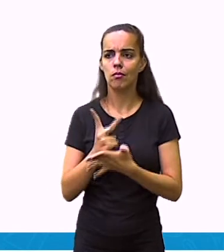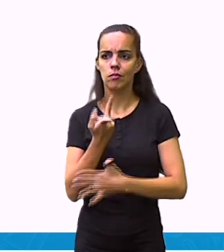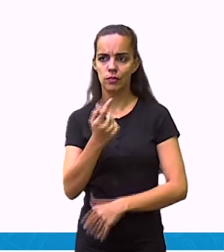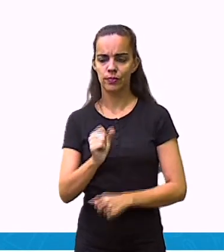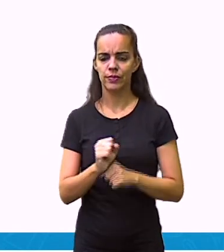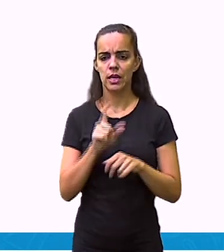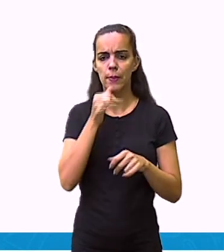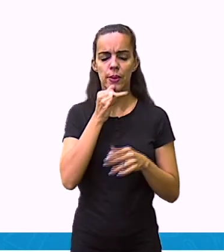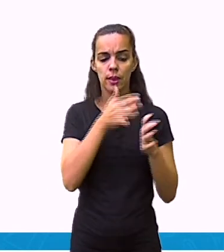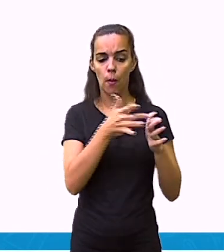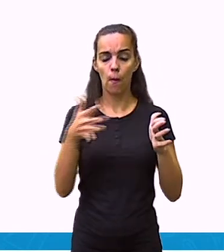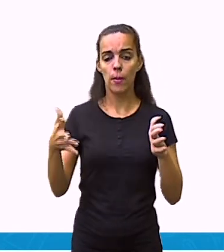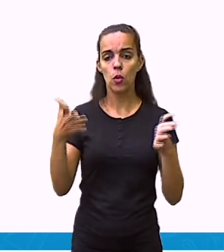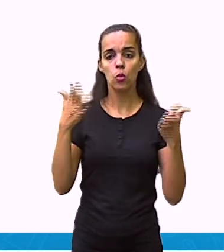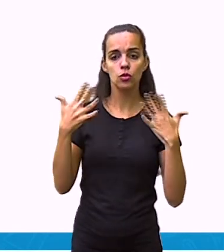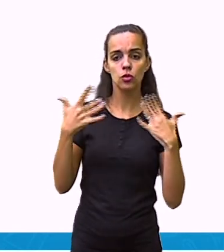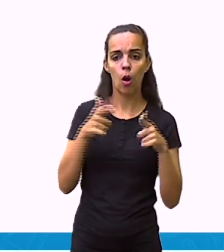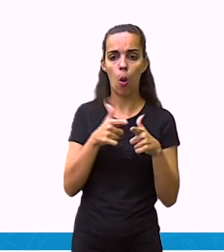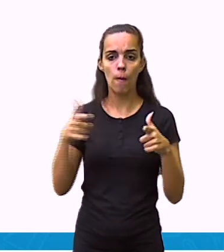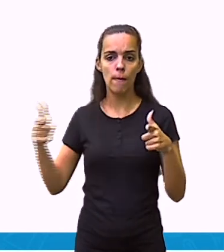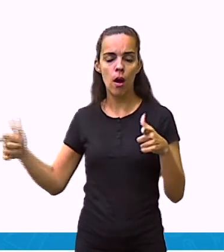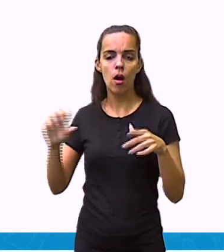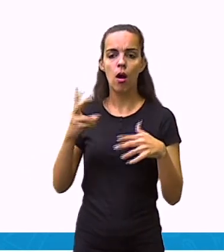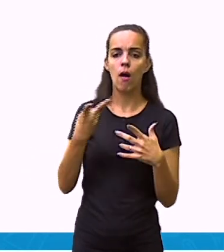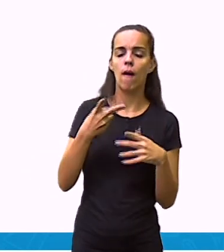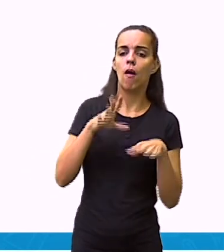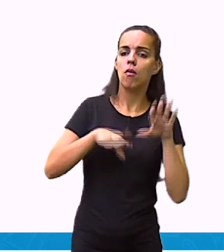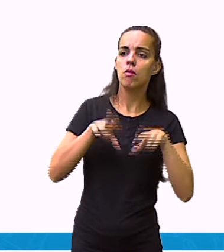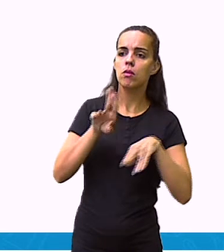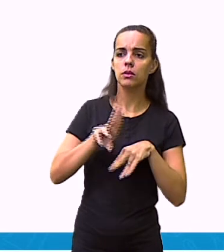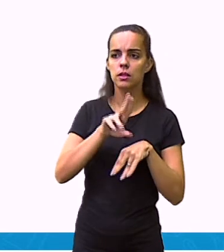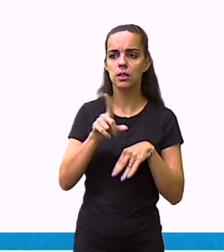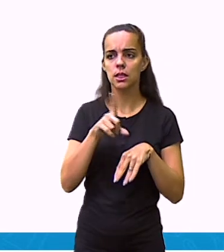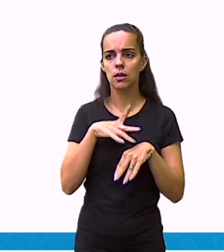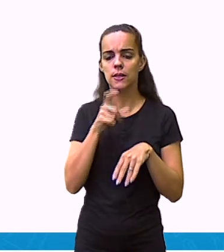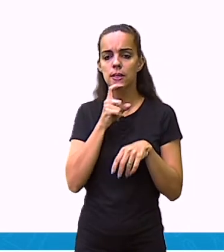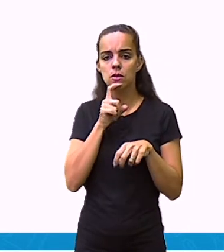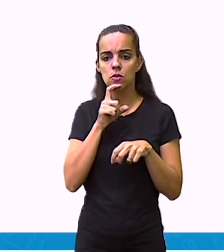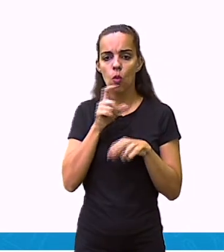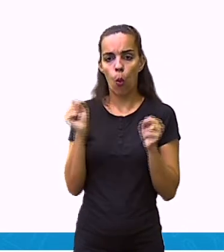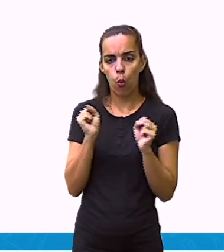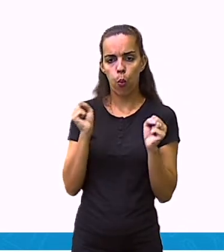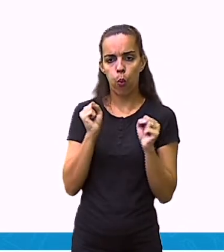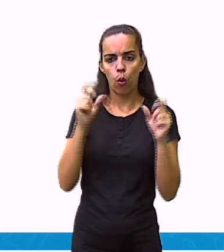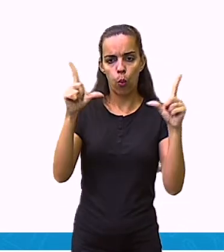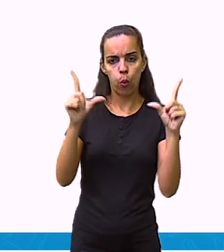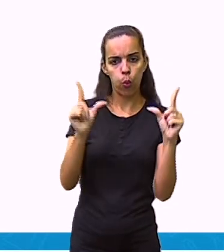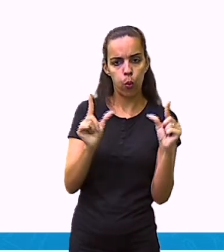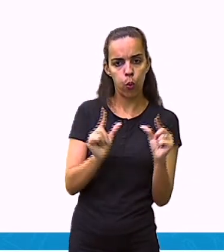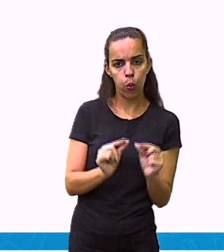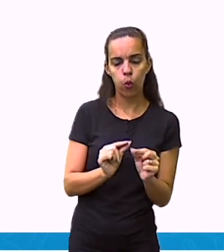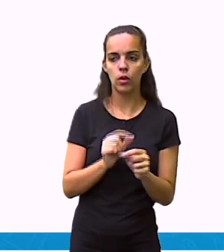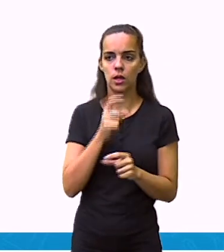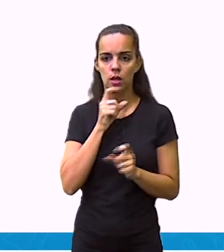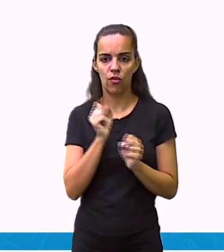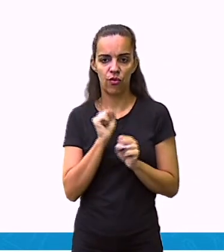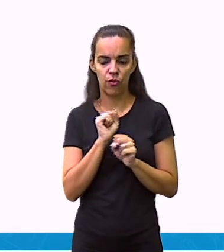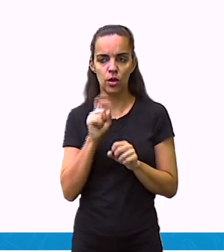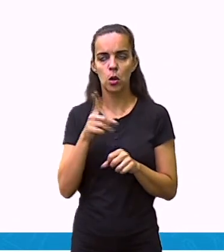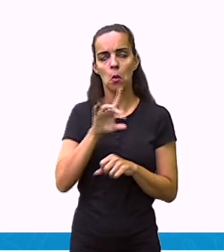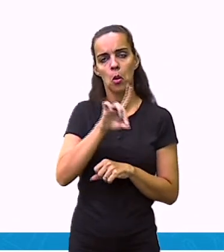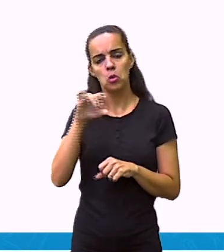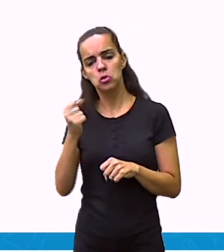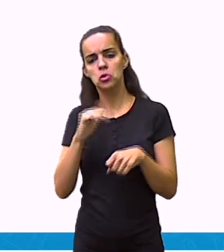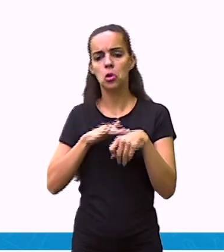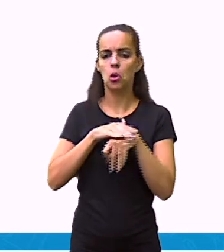de calor maior, um aumento da temperatura, e alguns dias em que há queda de temperatura também durante o dia